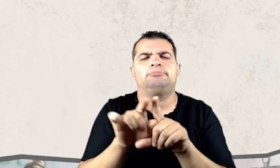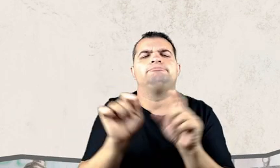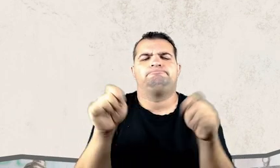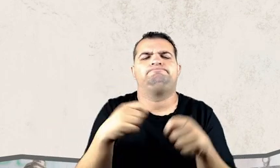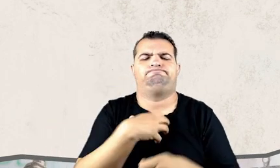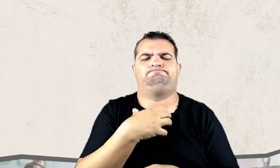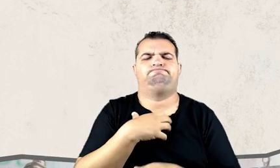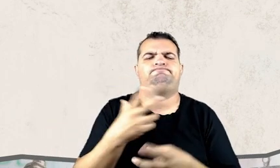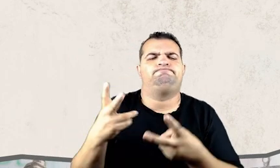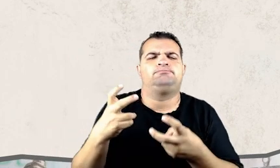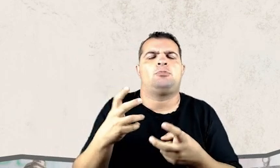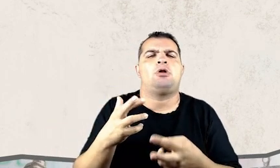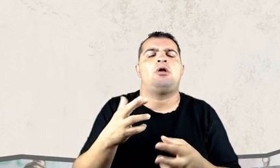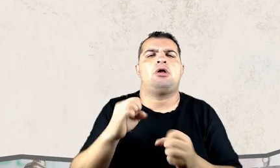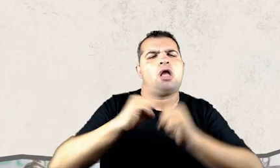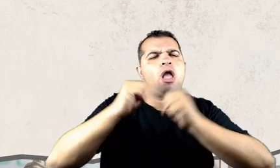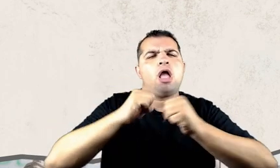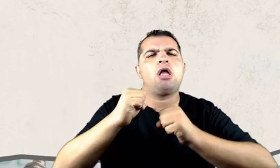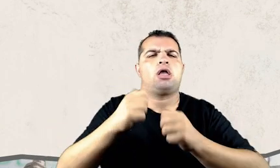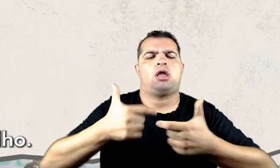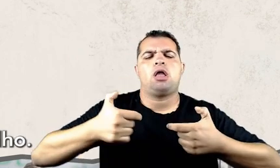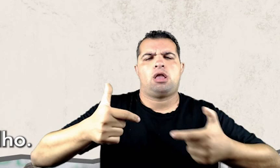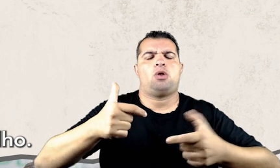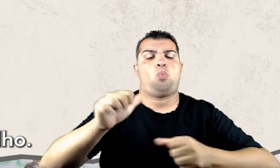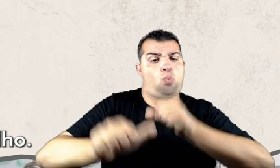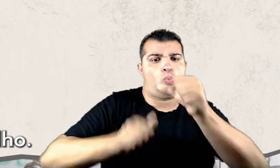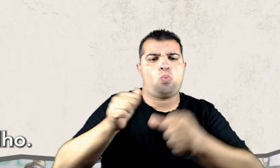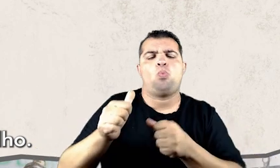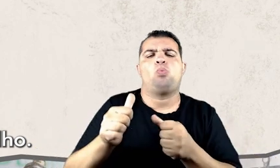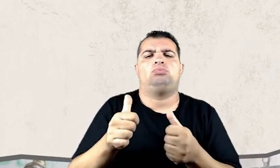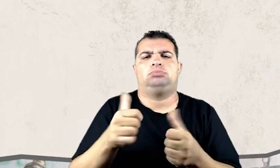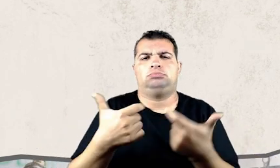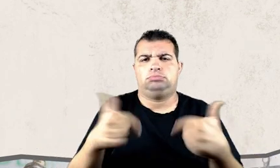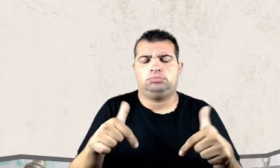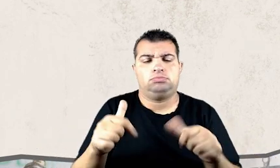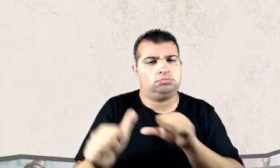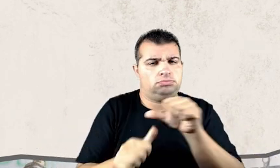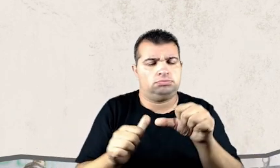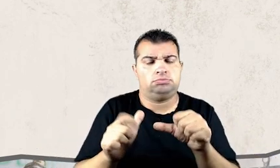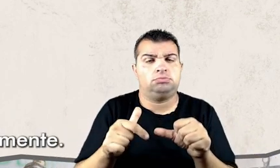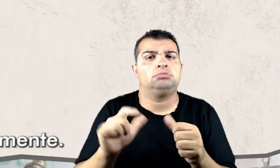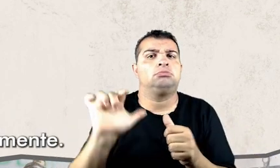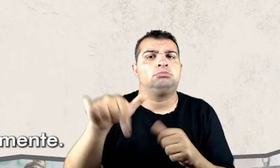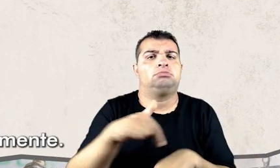é possível sentir os efeitos da Revolução Industrial, que mudou o mundo do trabalho. É também neste